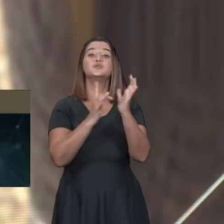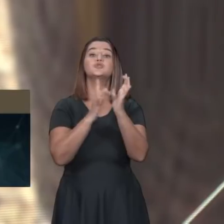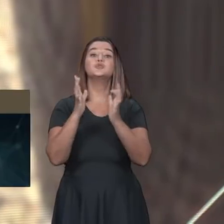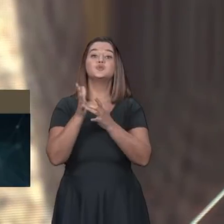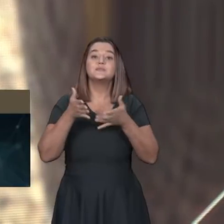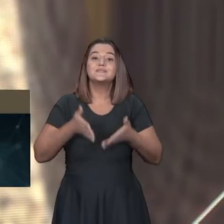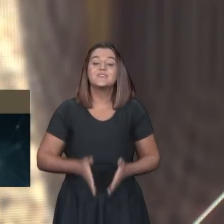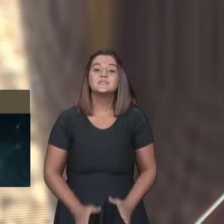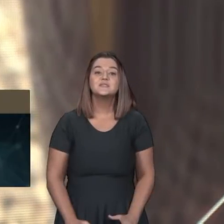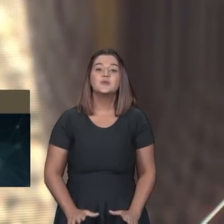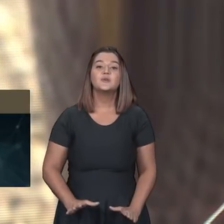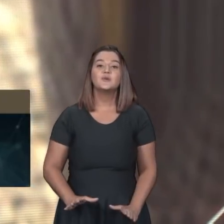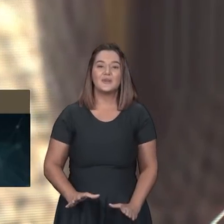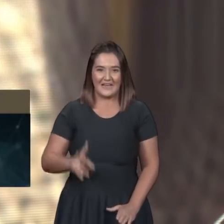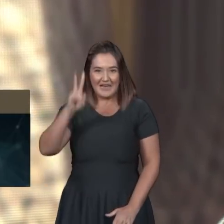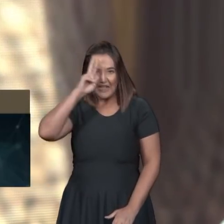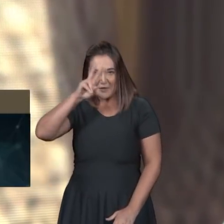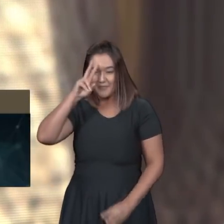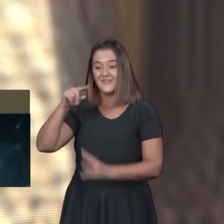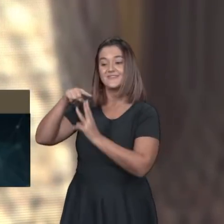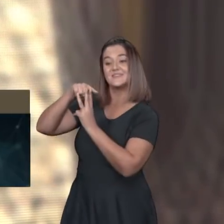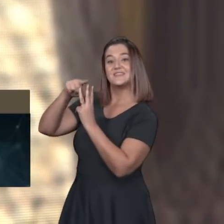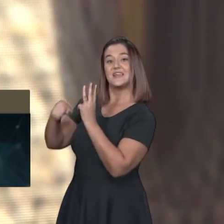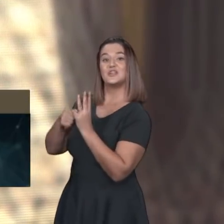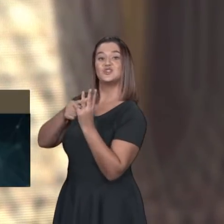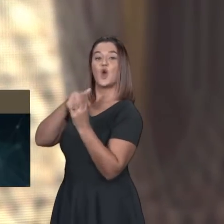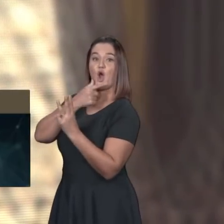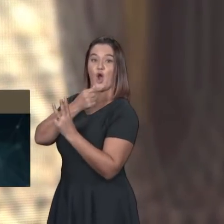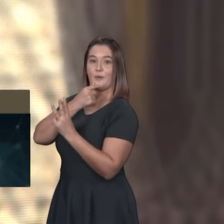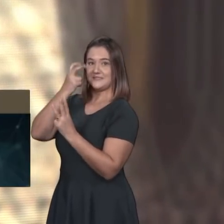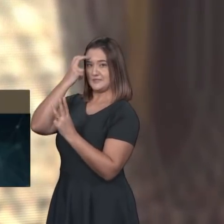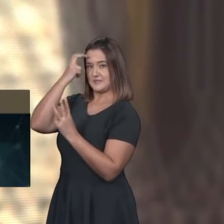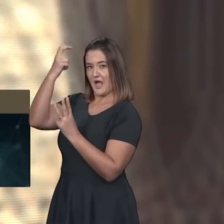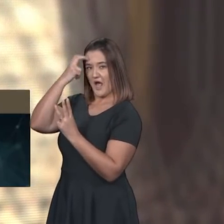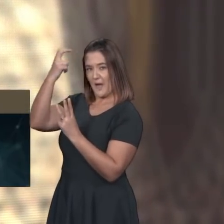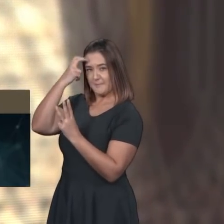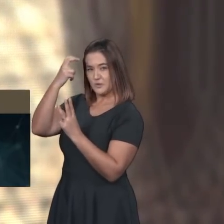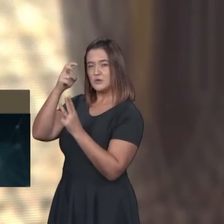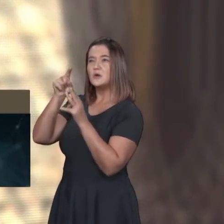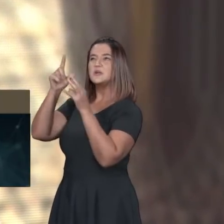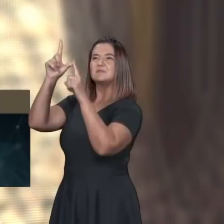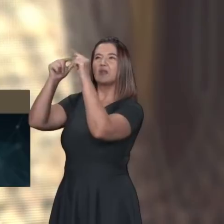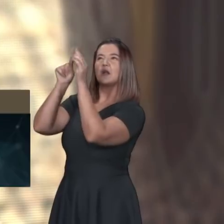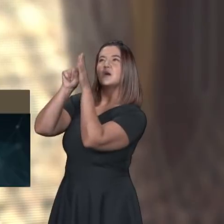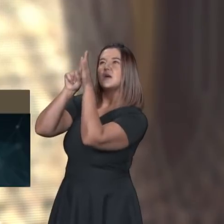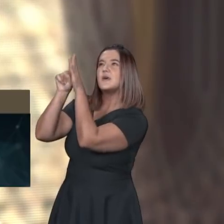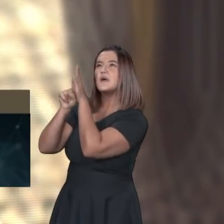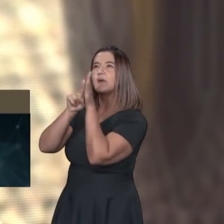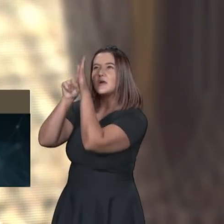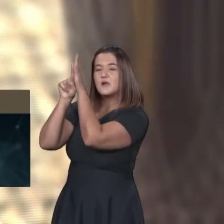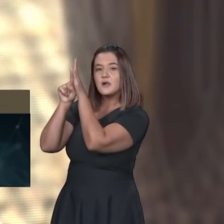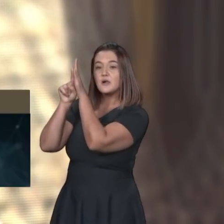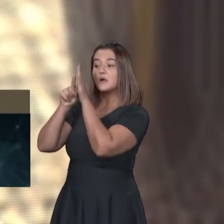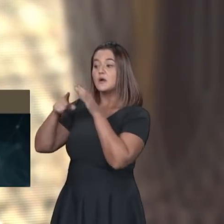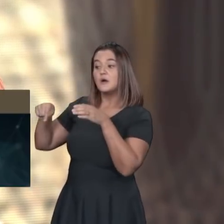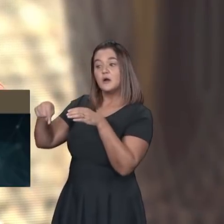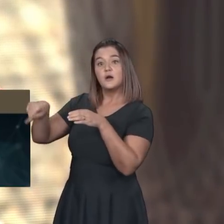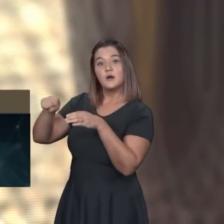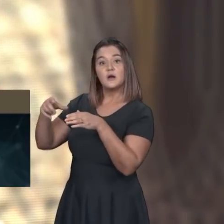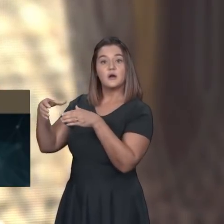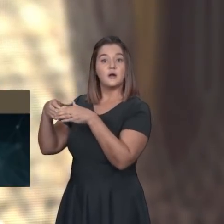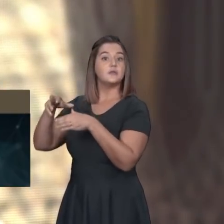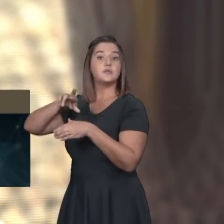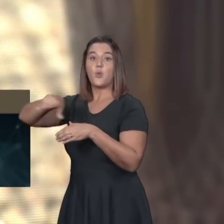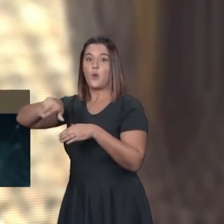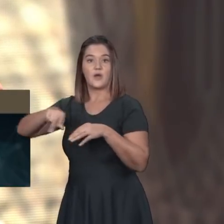magos vieram lá da Pérsia, e eles não eram judeus, não faziam parte do povo de Israel, nunca tinham